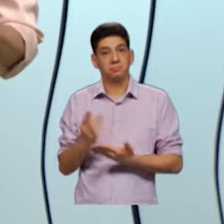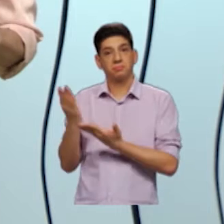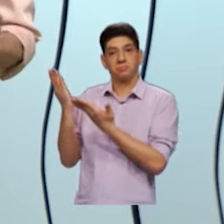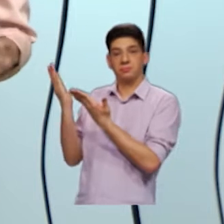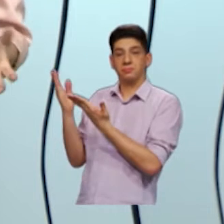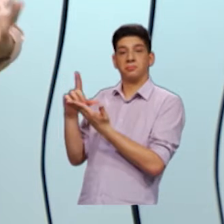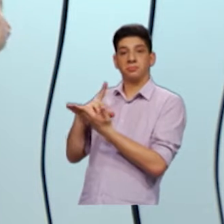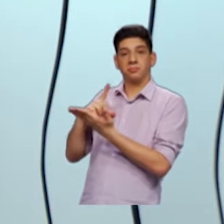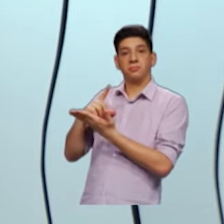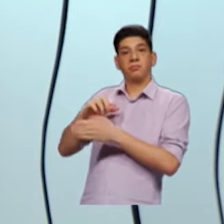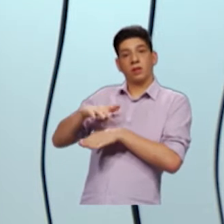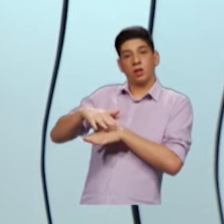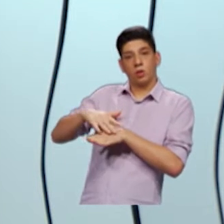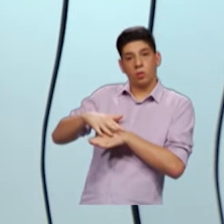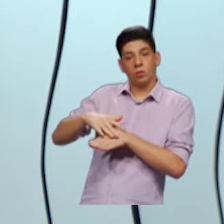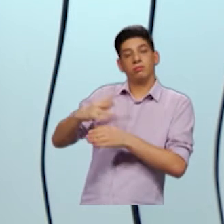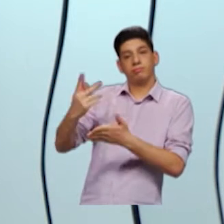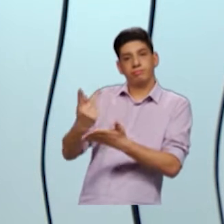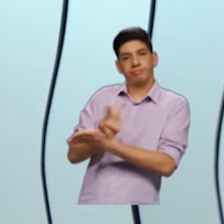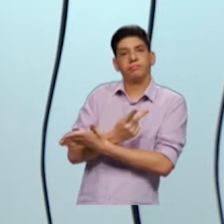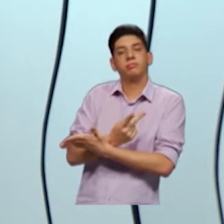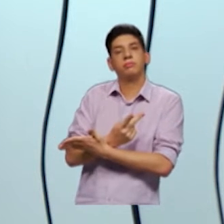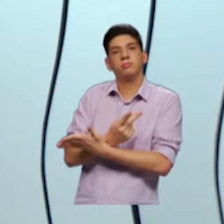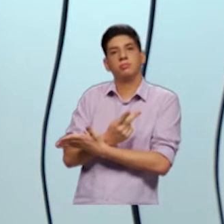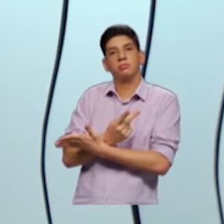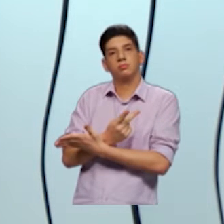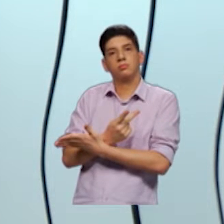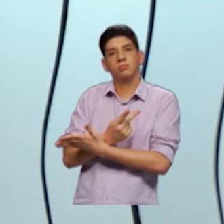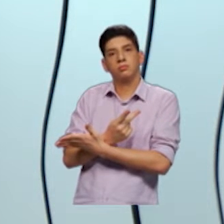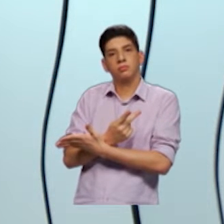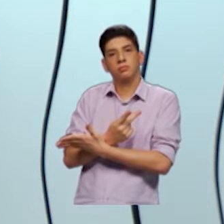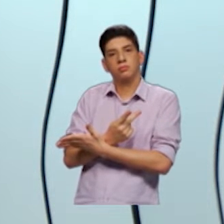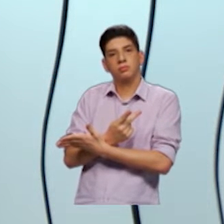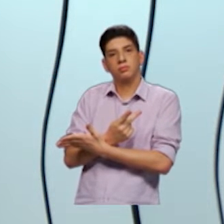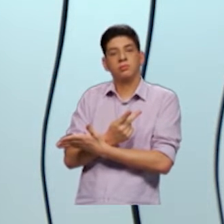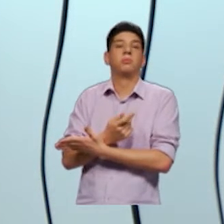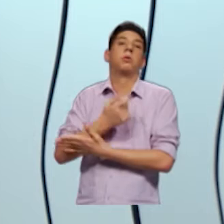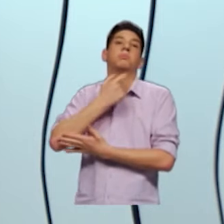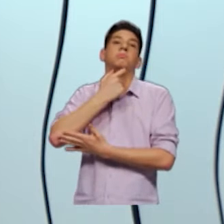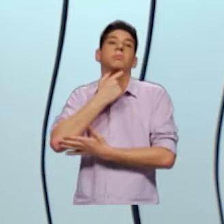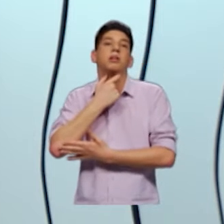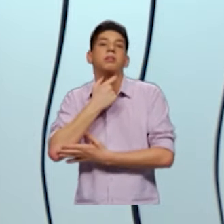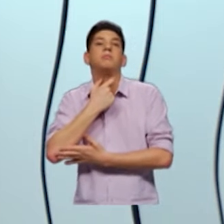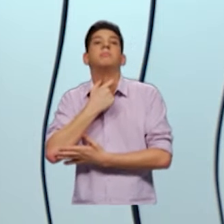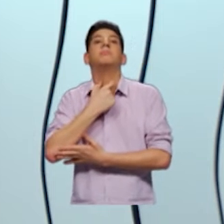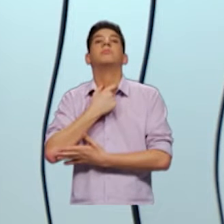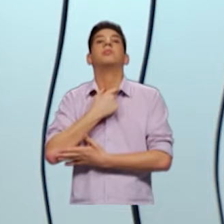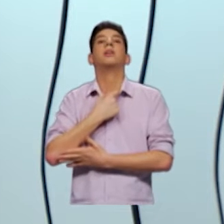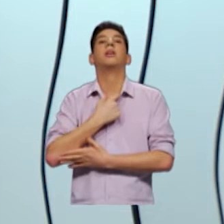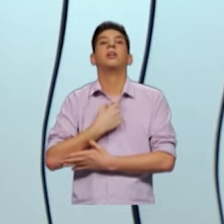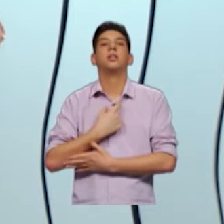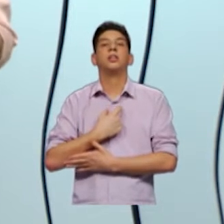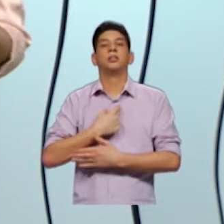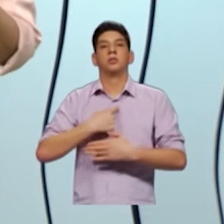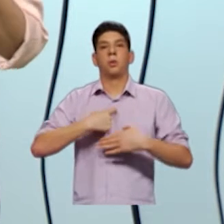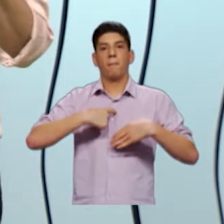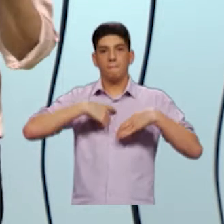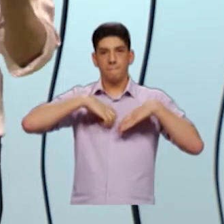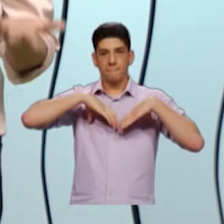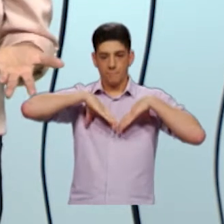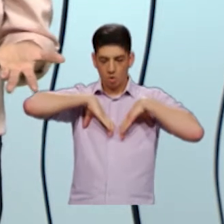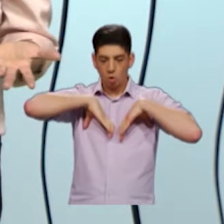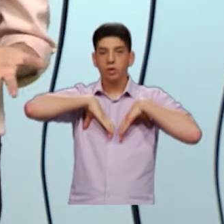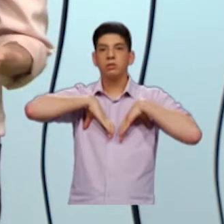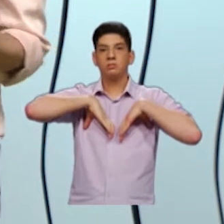as doenças que atingem tanto a laringe, a faringe, os brônquios, os bronquíolos,